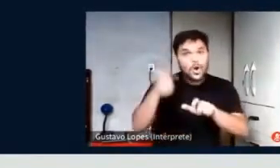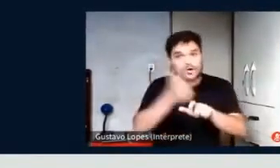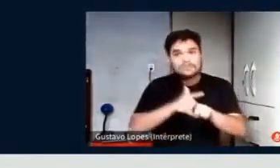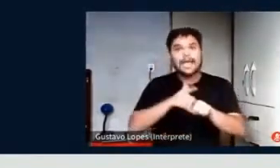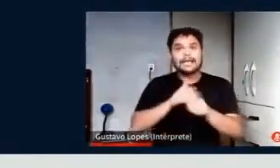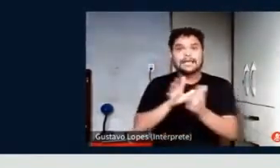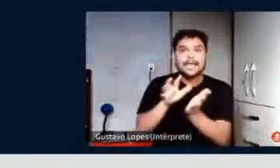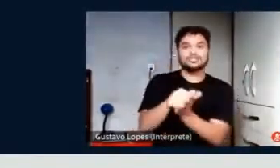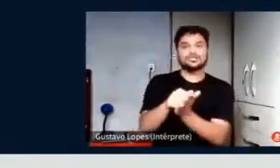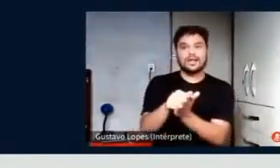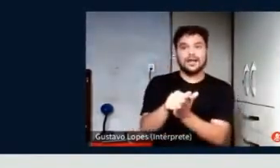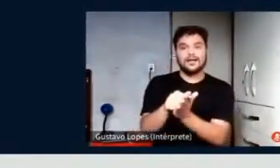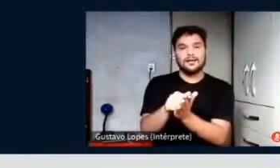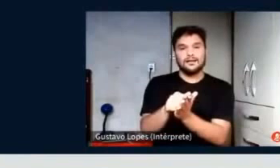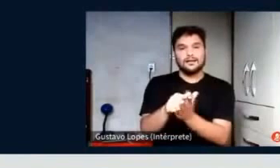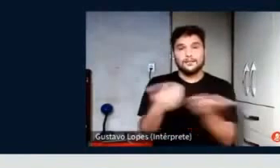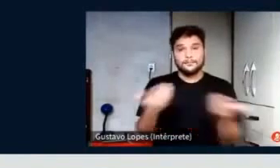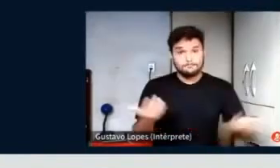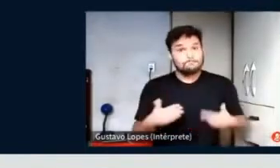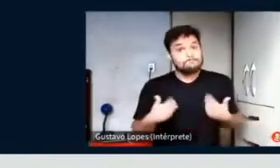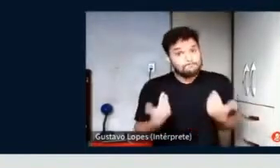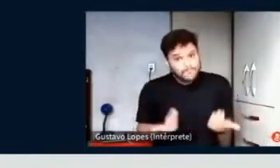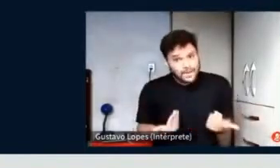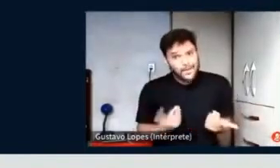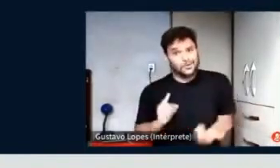óbitos. Então, nós devemos estar aí